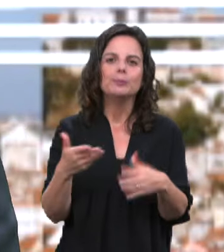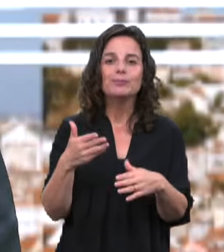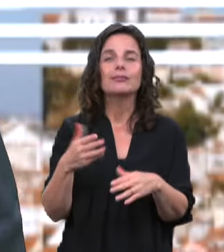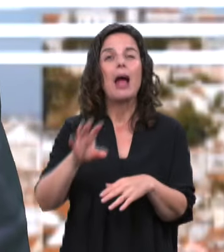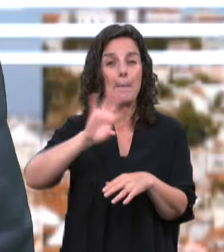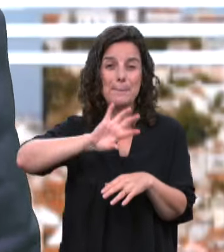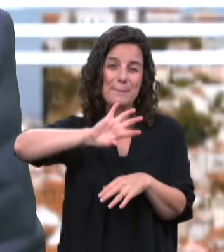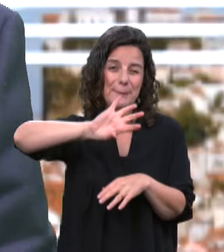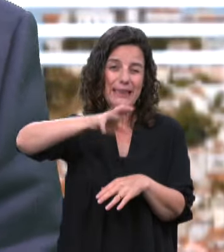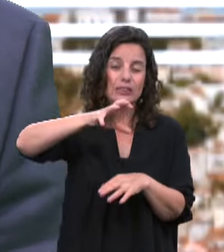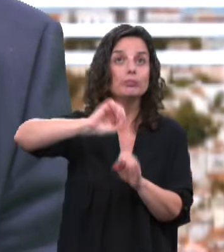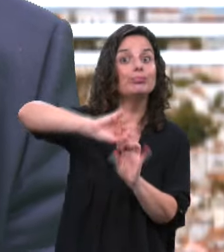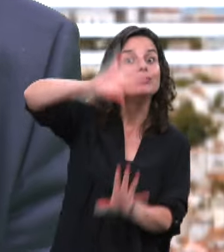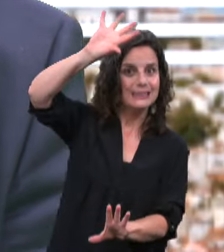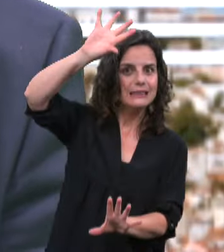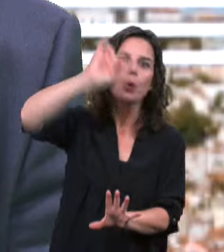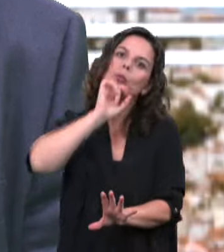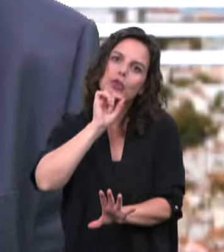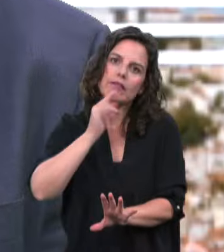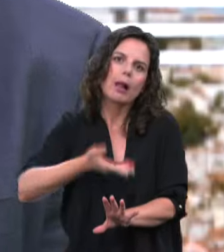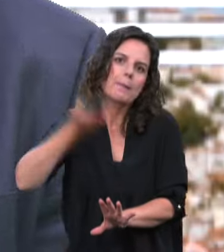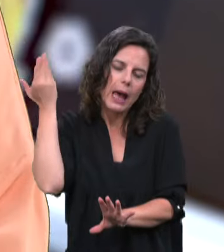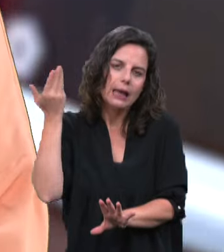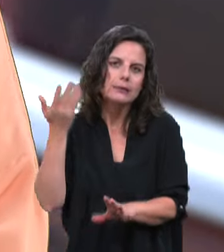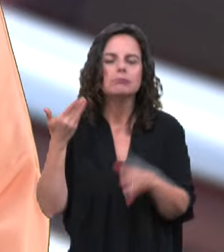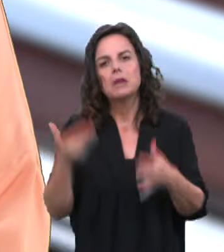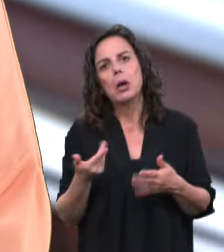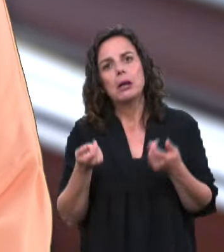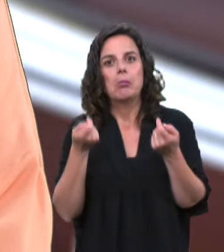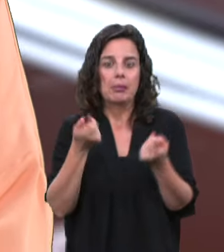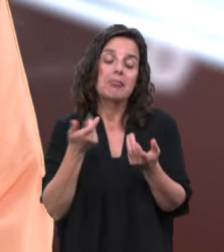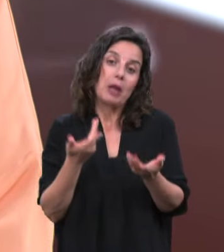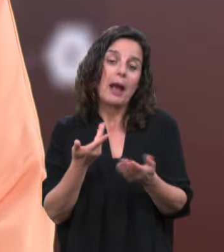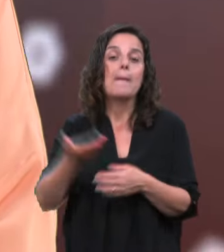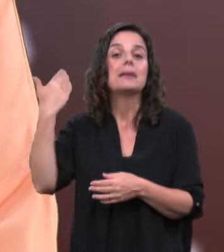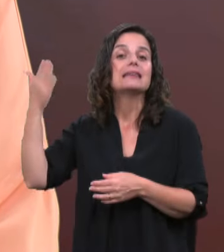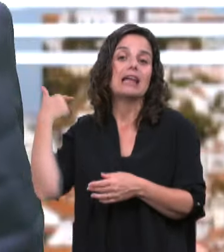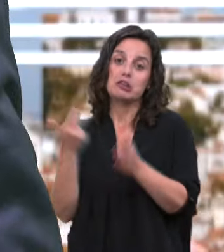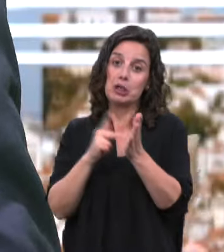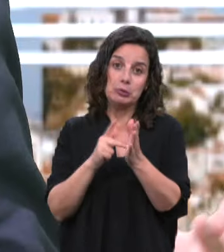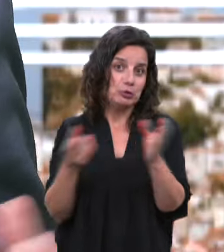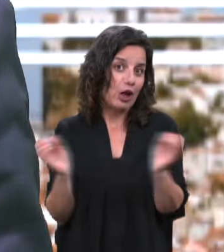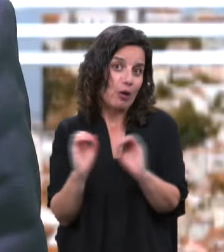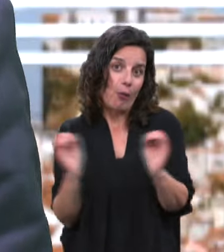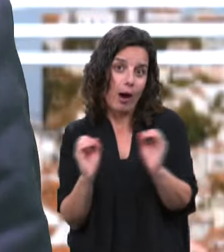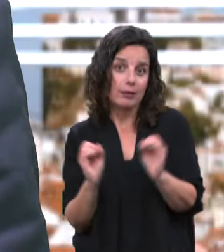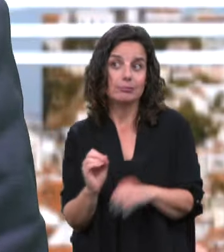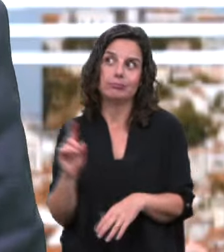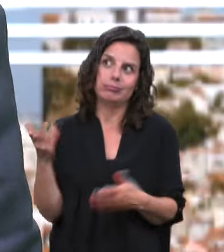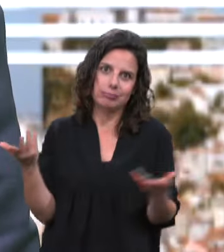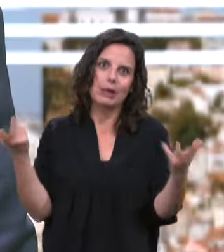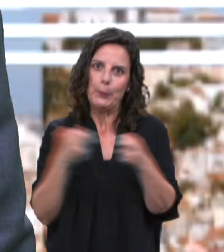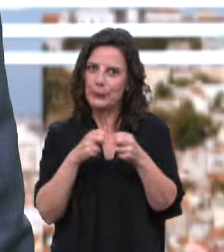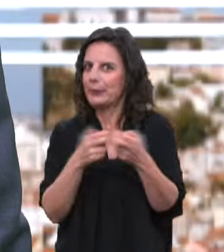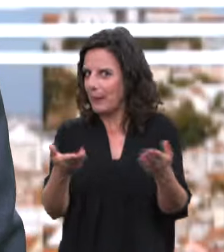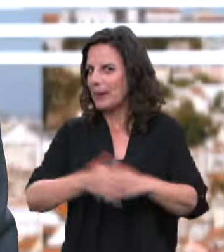distribuídas pelo país possível. Mas agora é residual, não é? No passado, porque não haviam estas tecnologias, era um